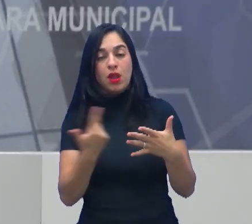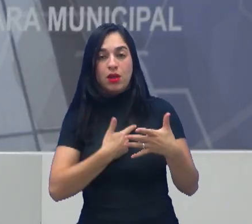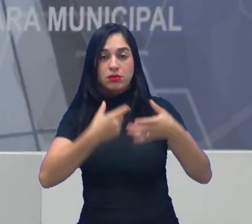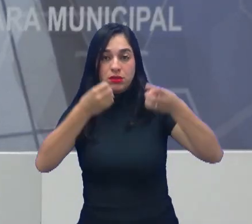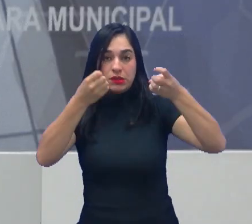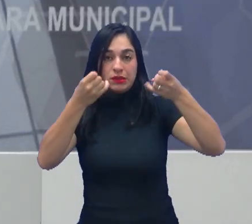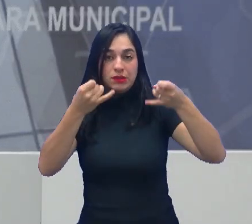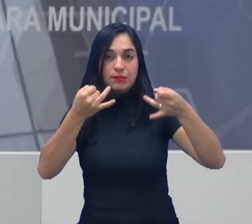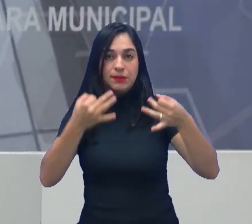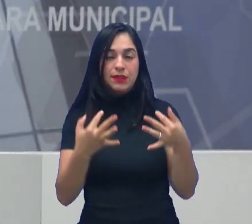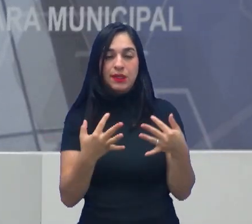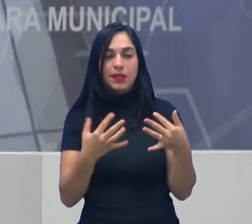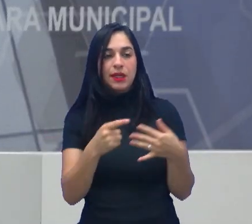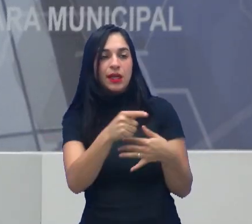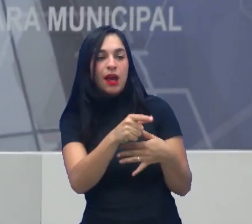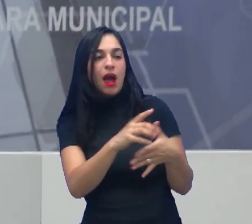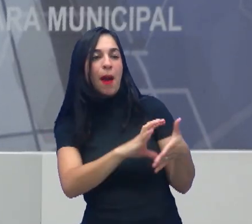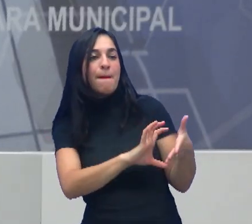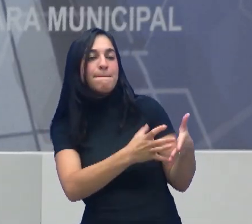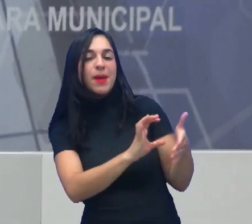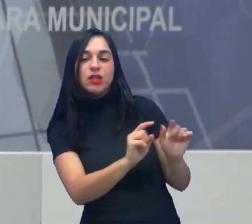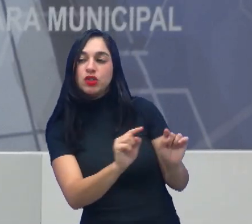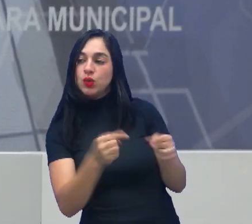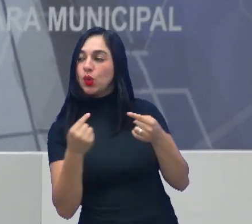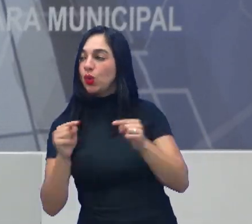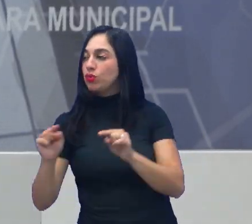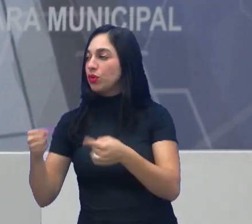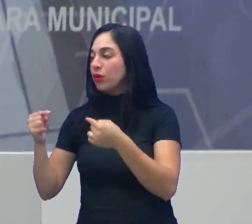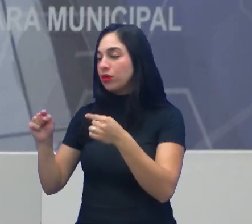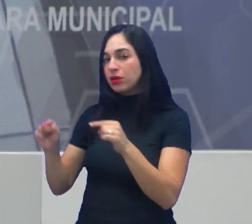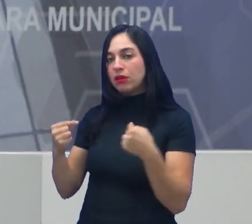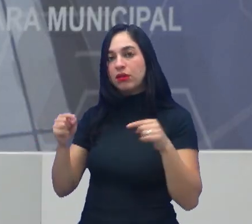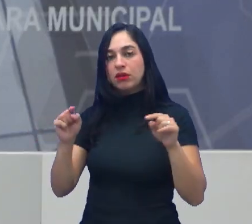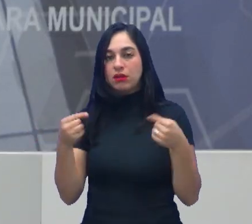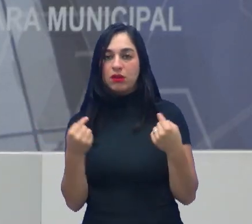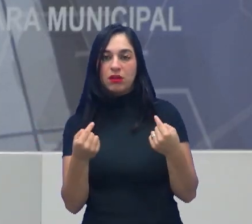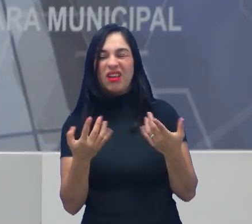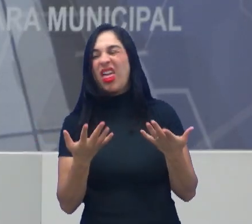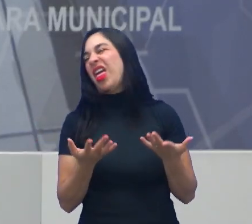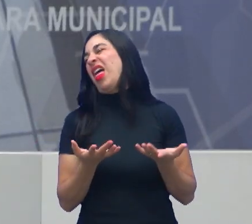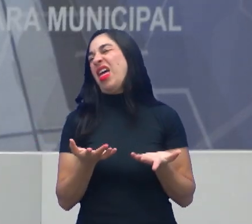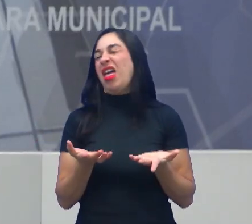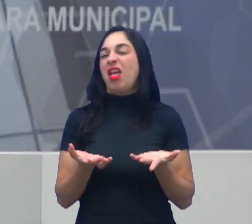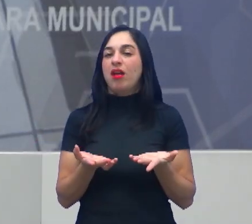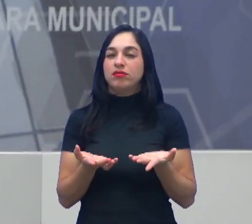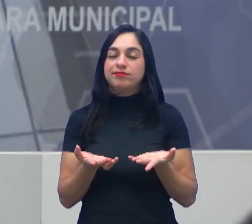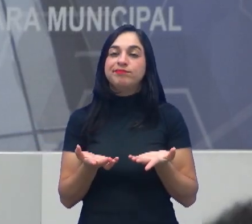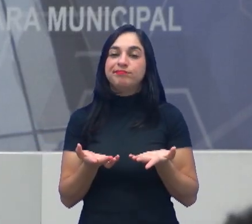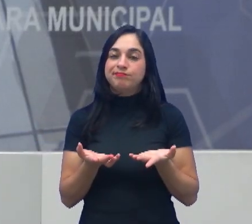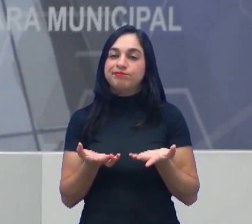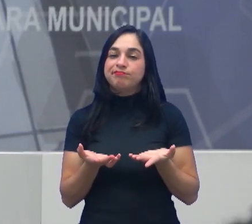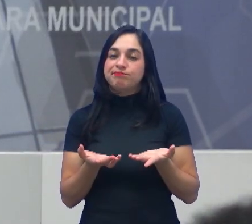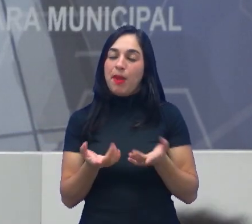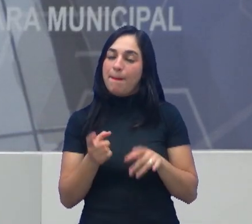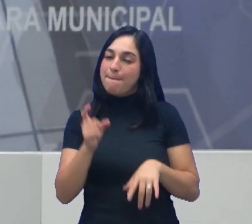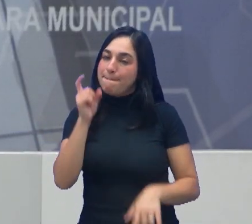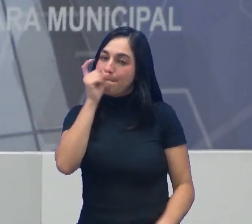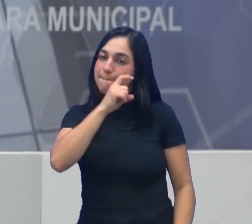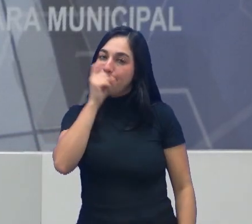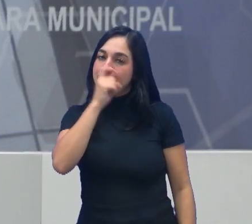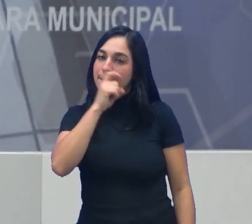a oposição, os partidos e movimentos de esquerda vão se utilizar disso para inventar mentiras e